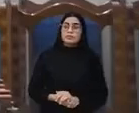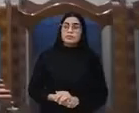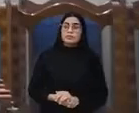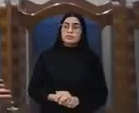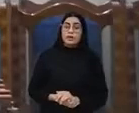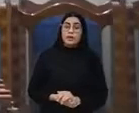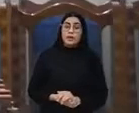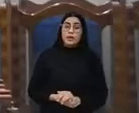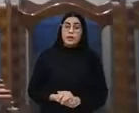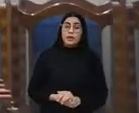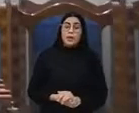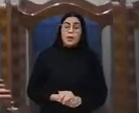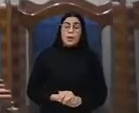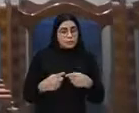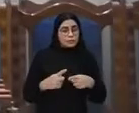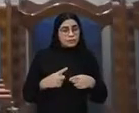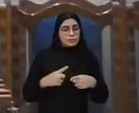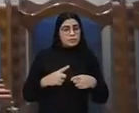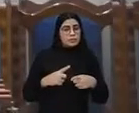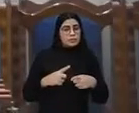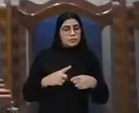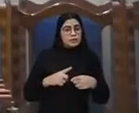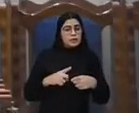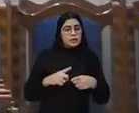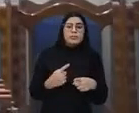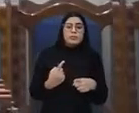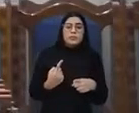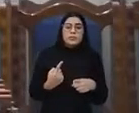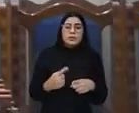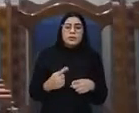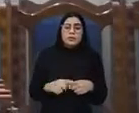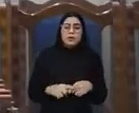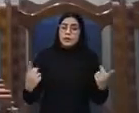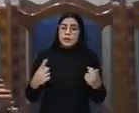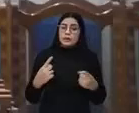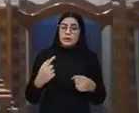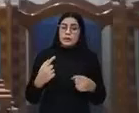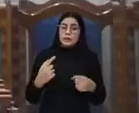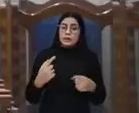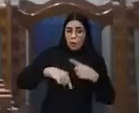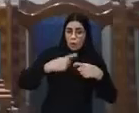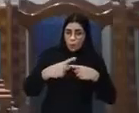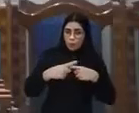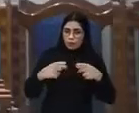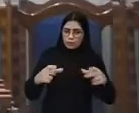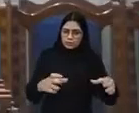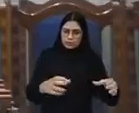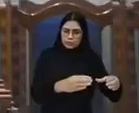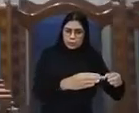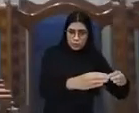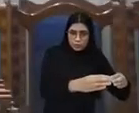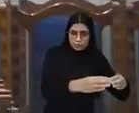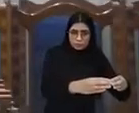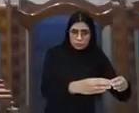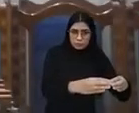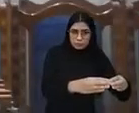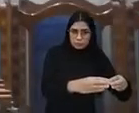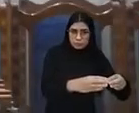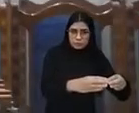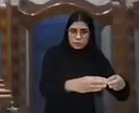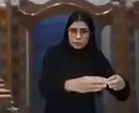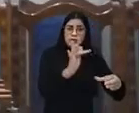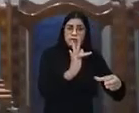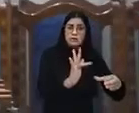ali um outro grupo que sempre estava falando naquela praça. Eram os filósofos estoicos. Esses ensinavam que o